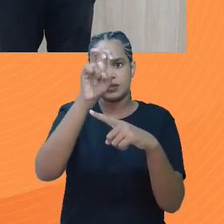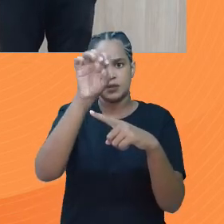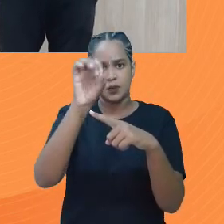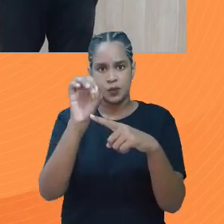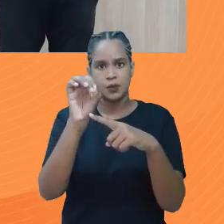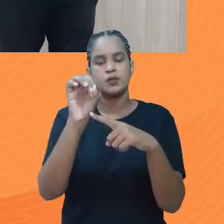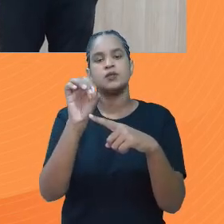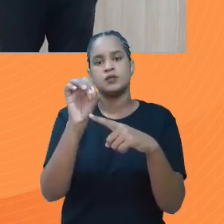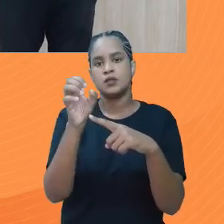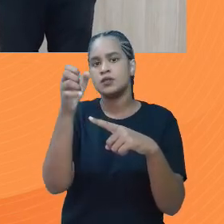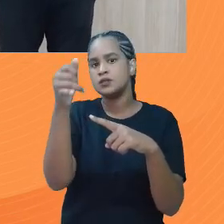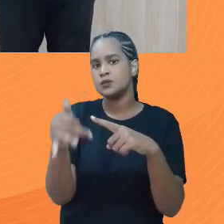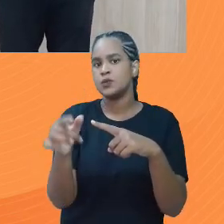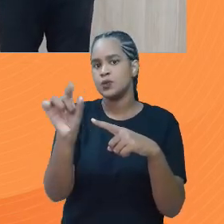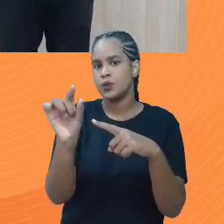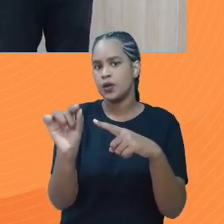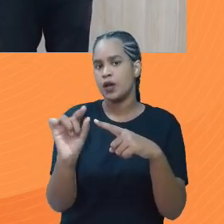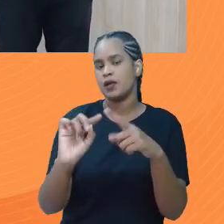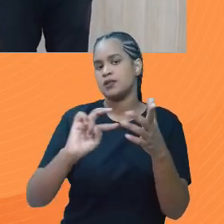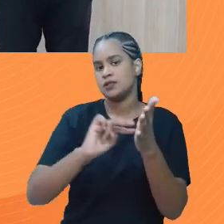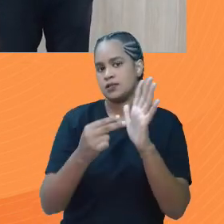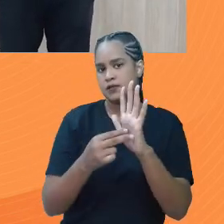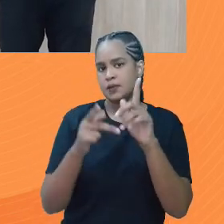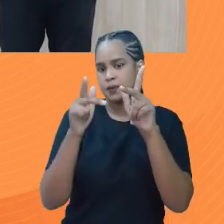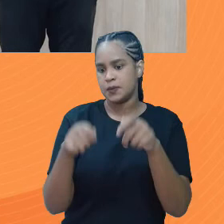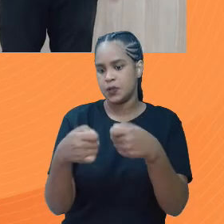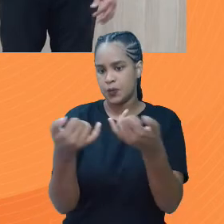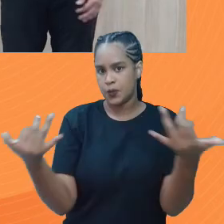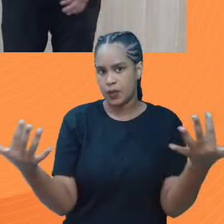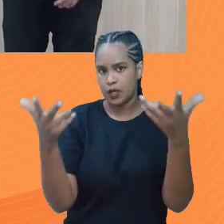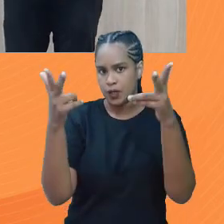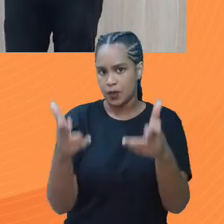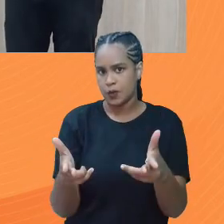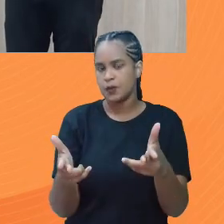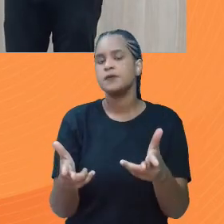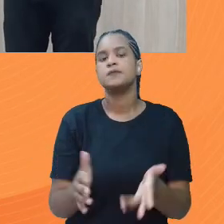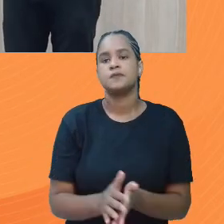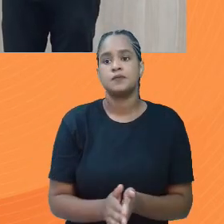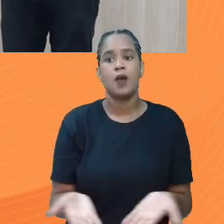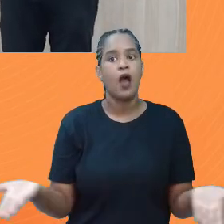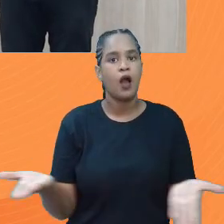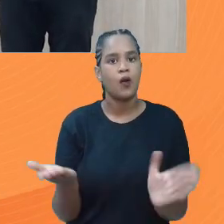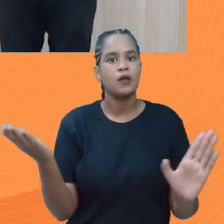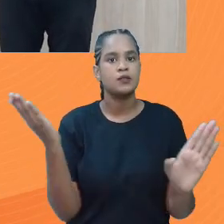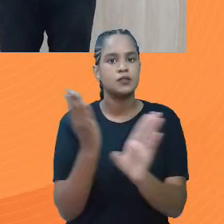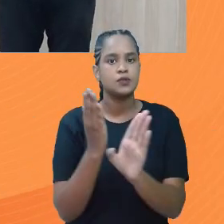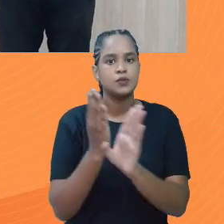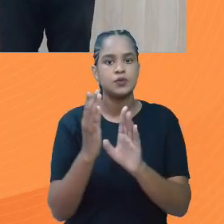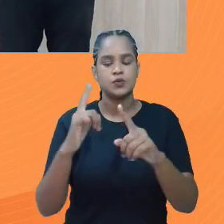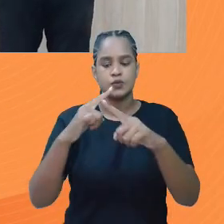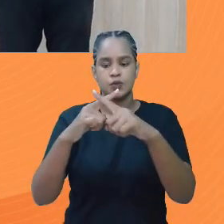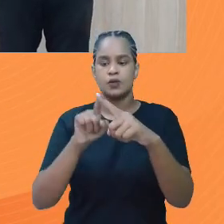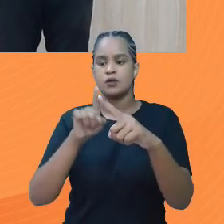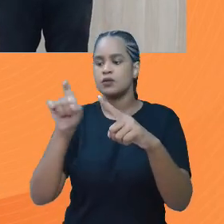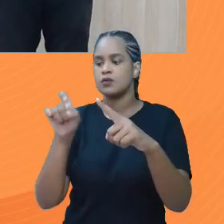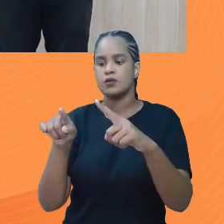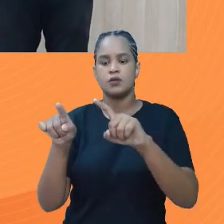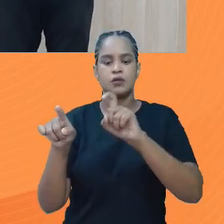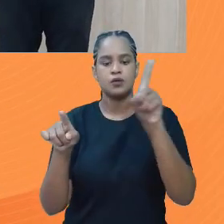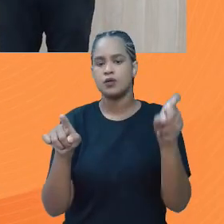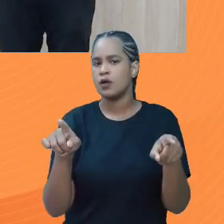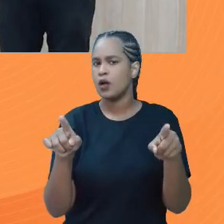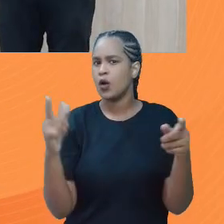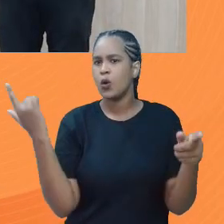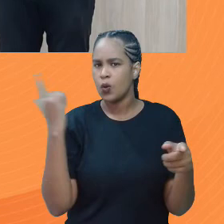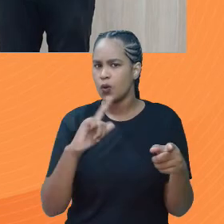a definição diz que eles têm a mesma medida. Dá para encontrar agora essas duas interrogaçõezinhas vermelhas aí?